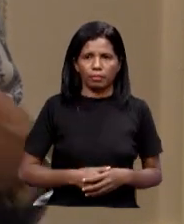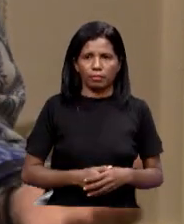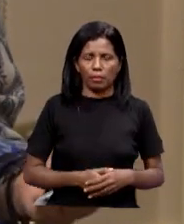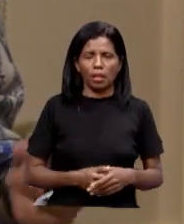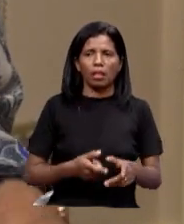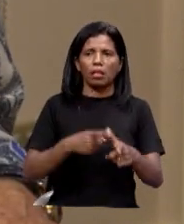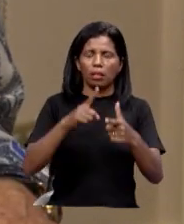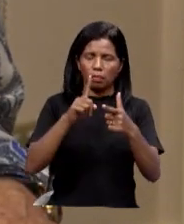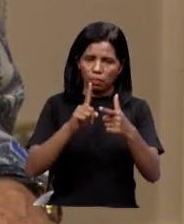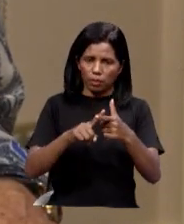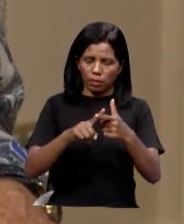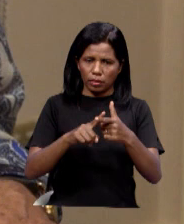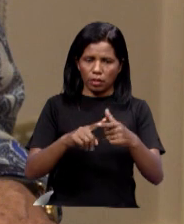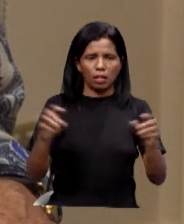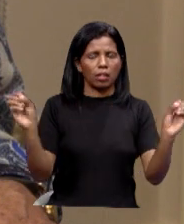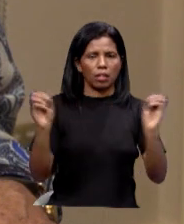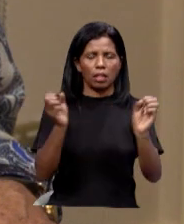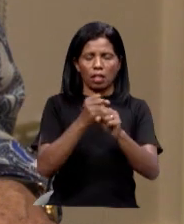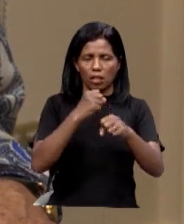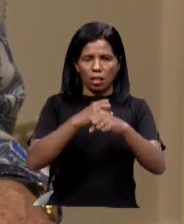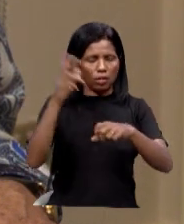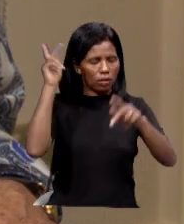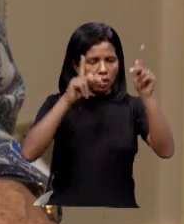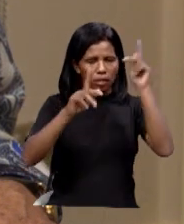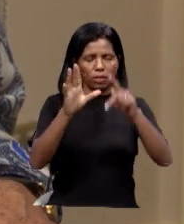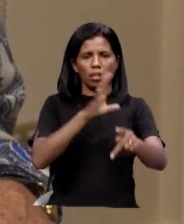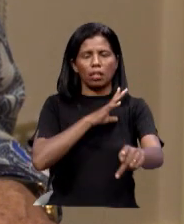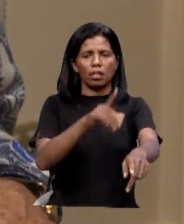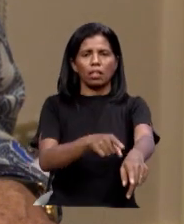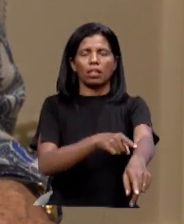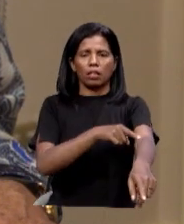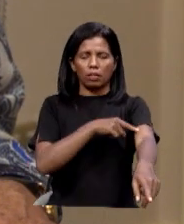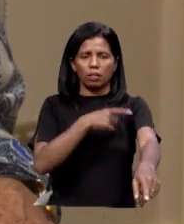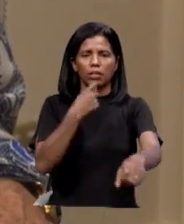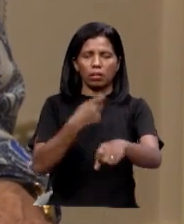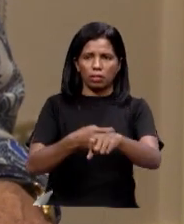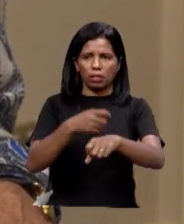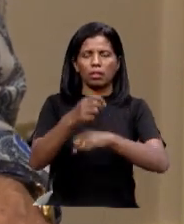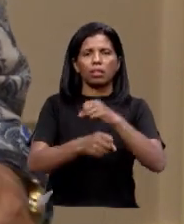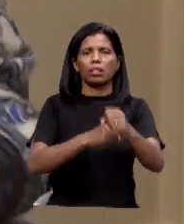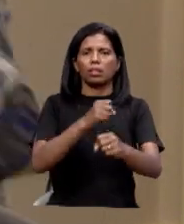Depois julgamento la halo, caso né dada ia tribunal, ia procuradoria tina rua,